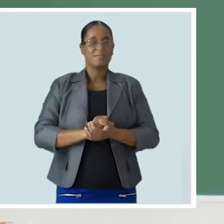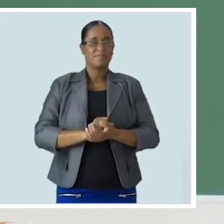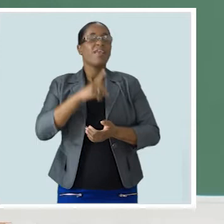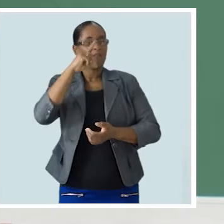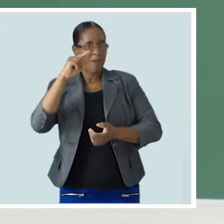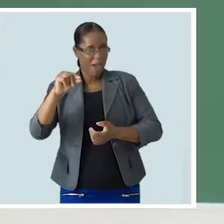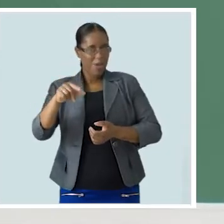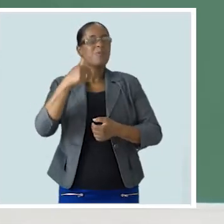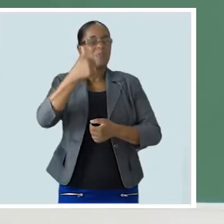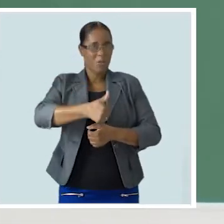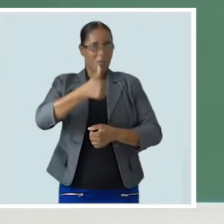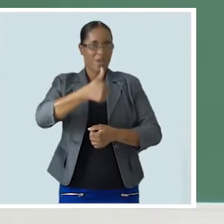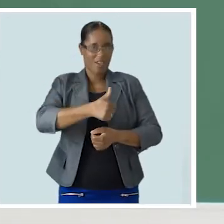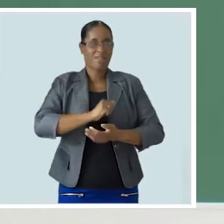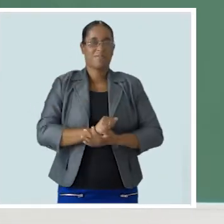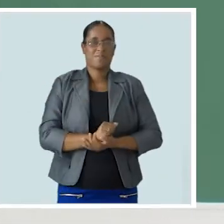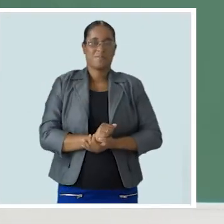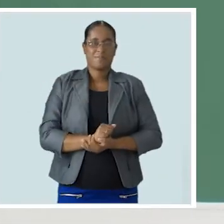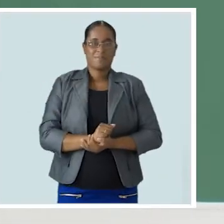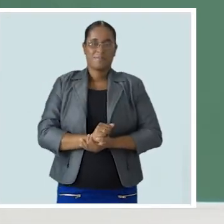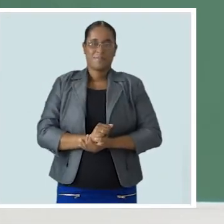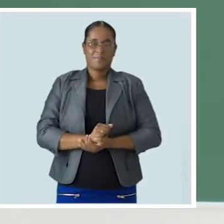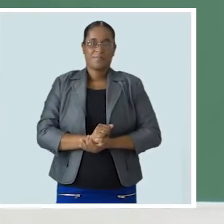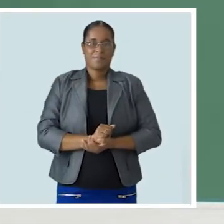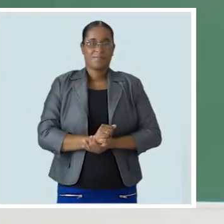Verbo. Muito bem.